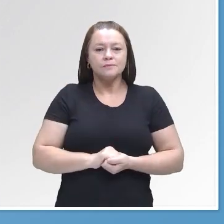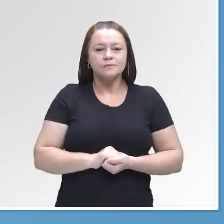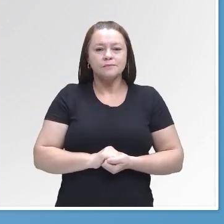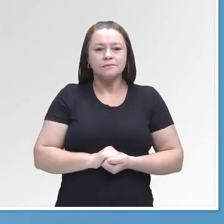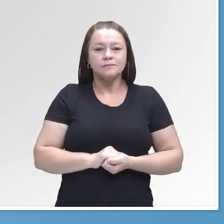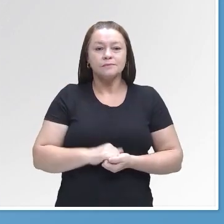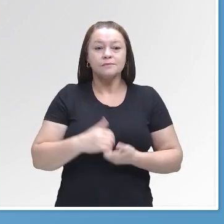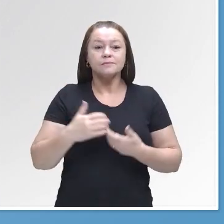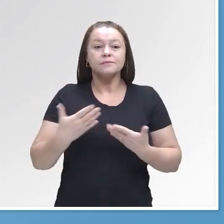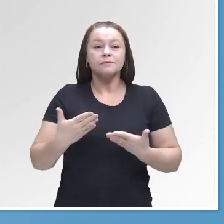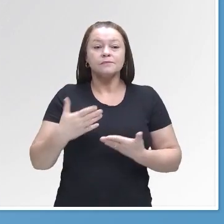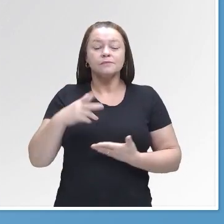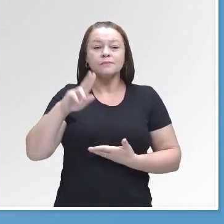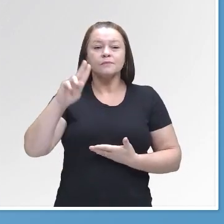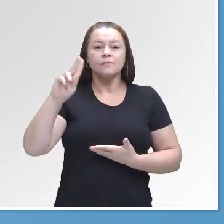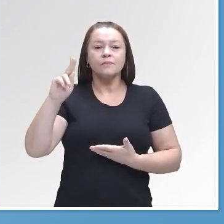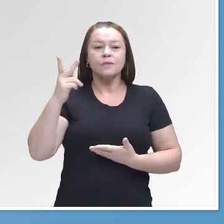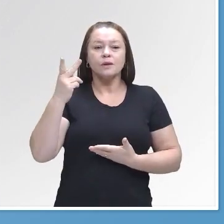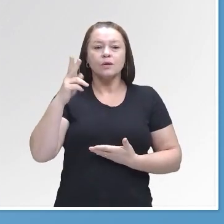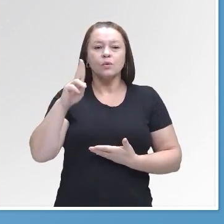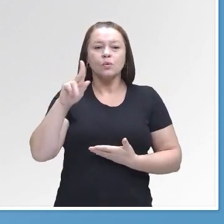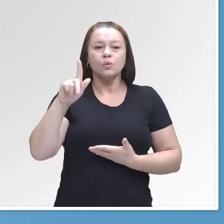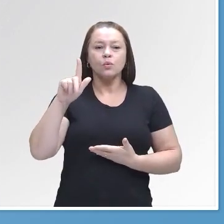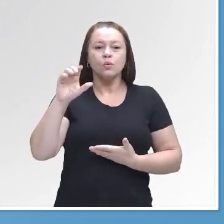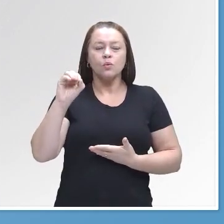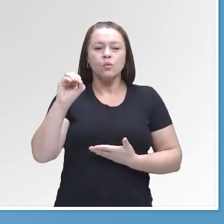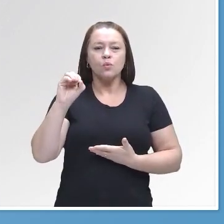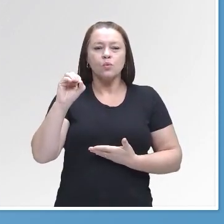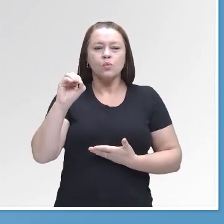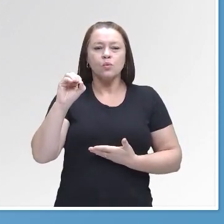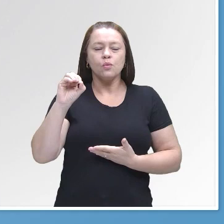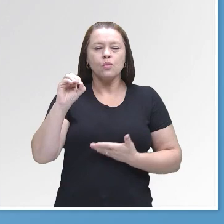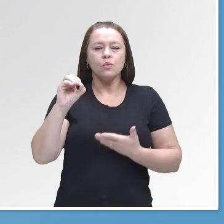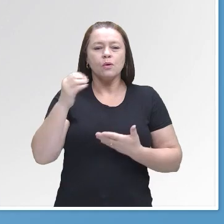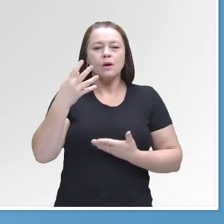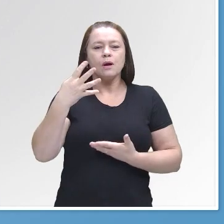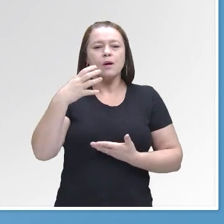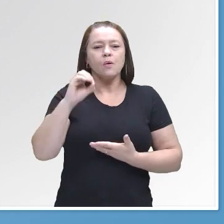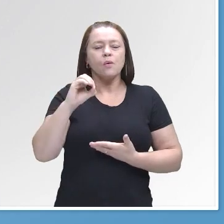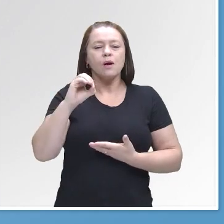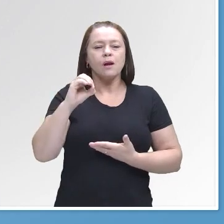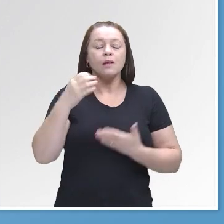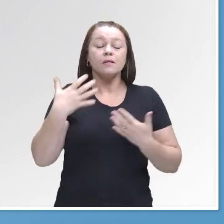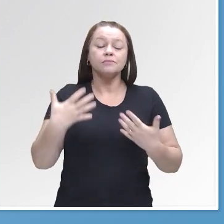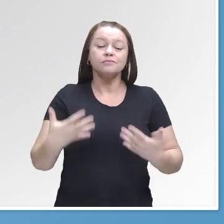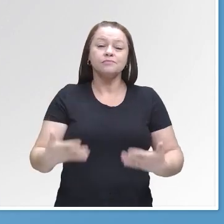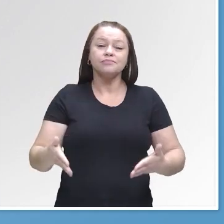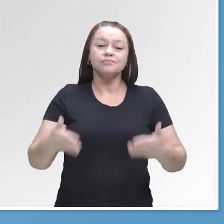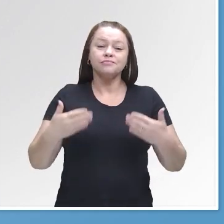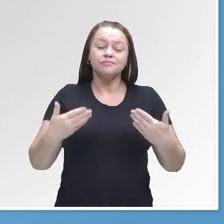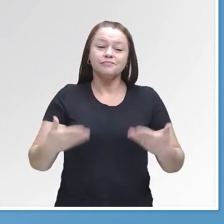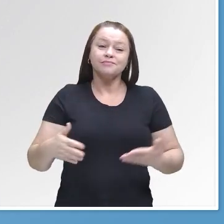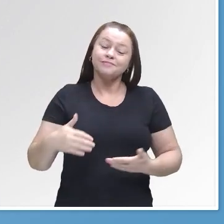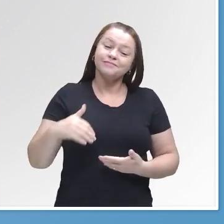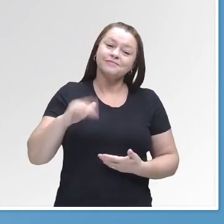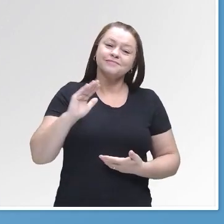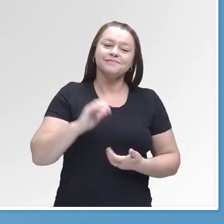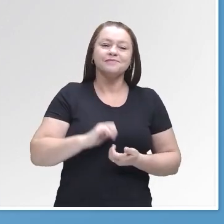com 40 quilos, tem a menor massa corporal. Letra